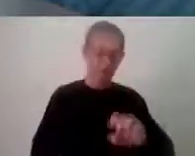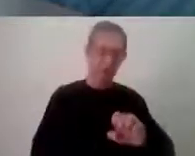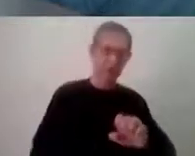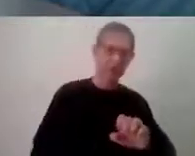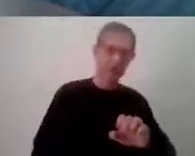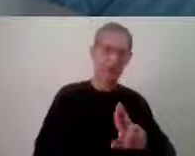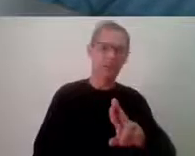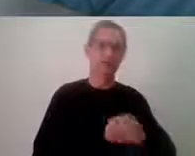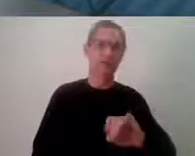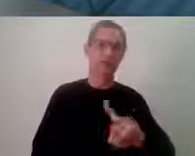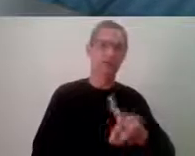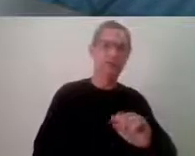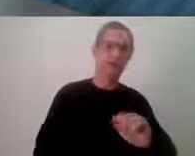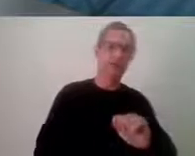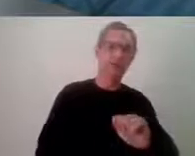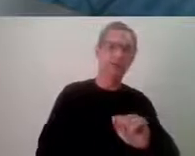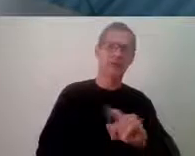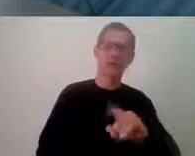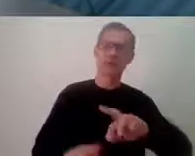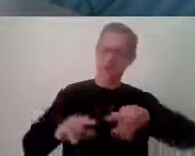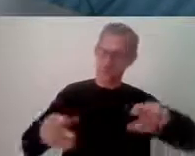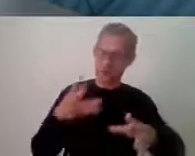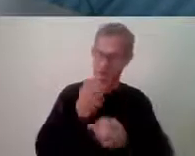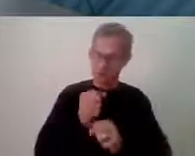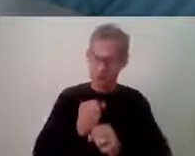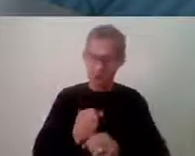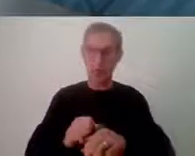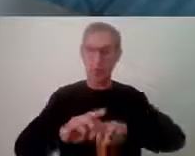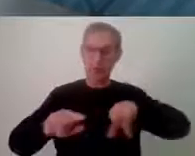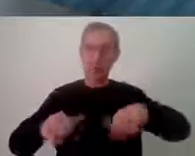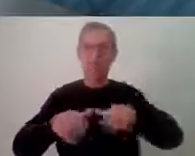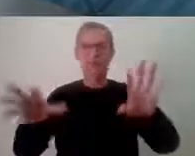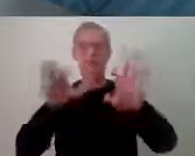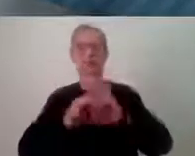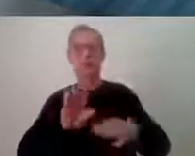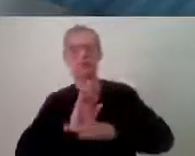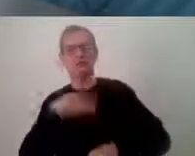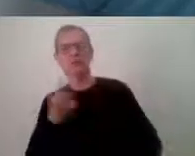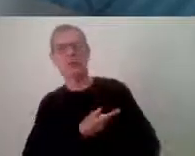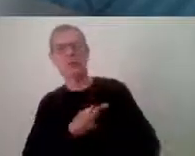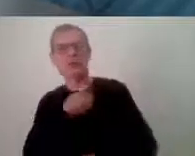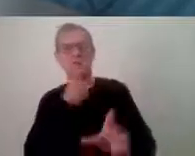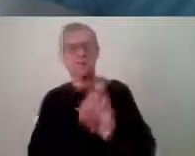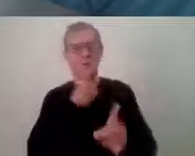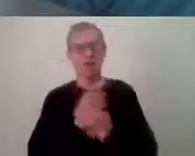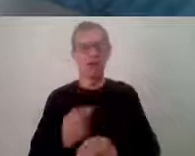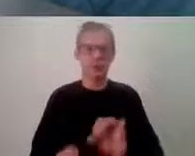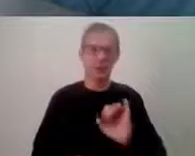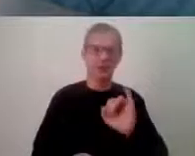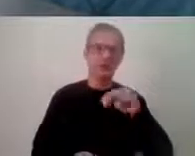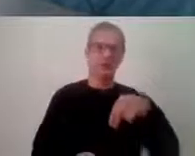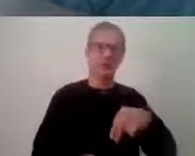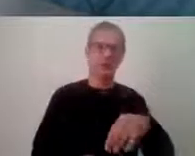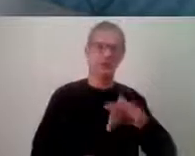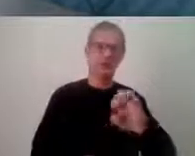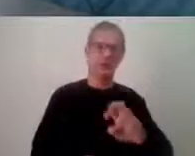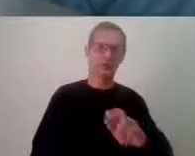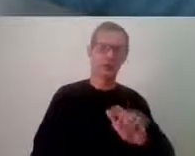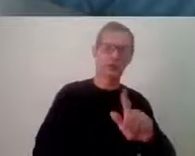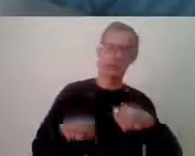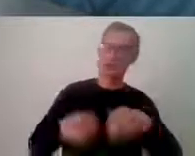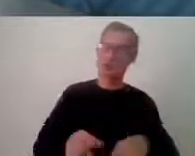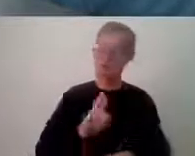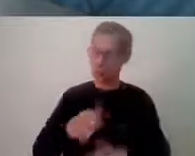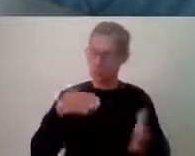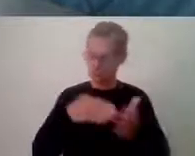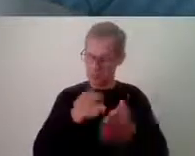falar, em cálculo diferencial. É essa relação que vai nos permitir encontrar as integrais sem ter que resolver um limite